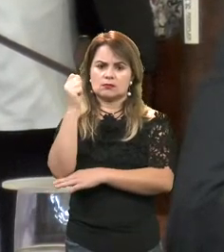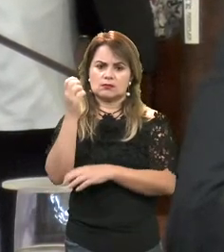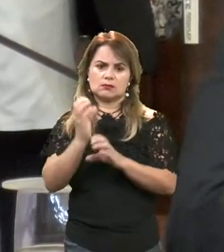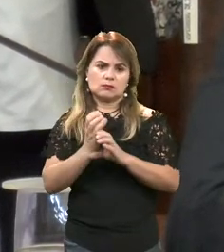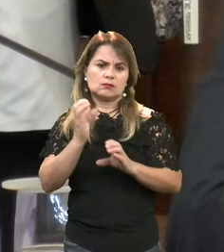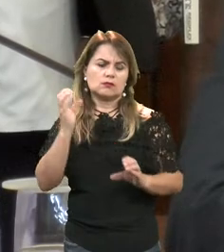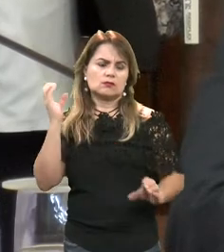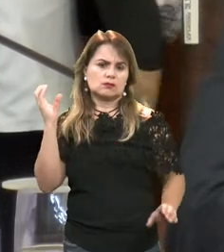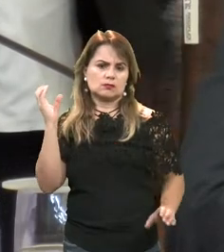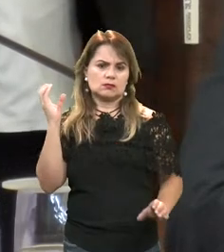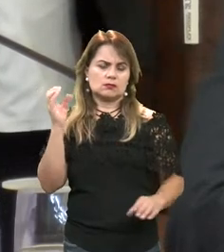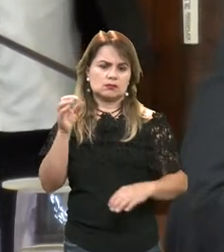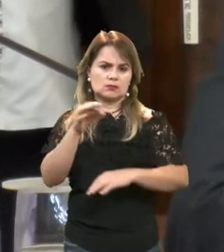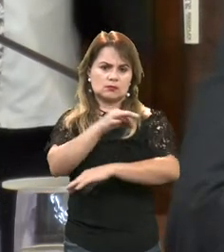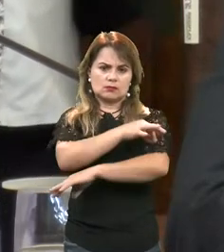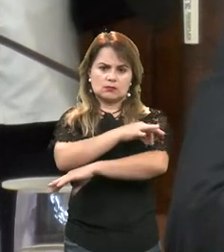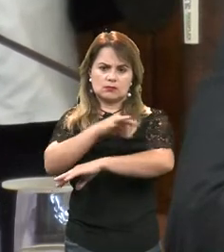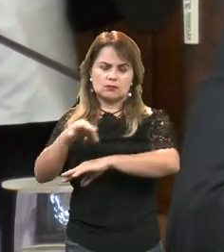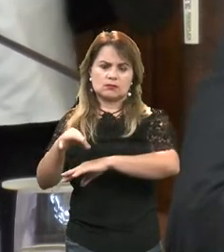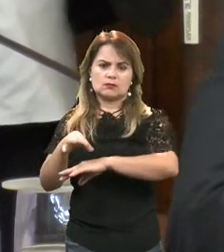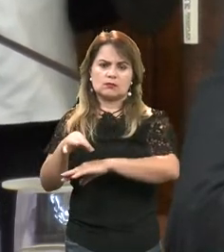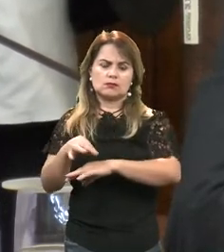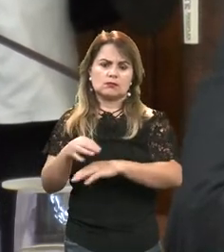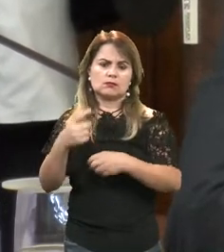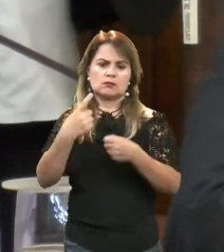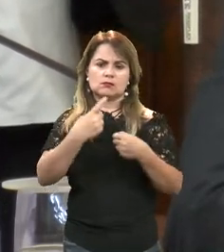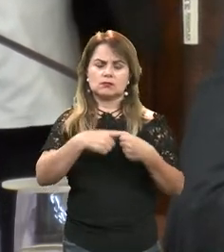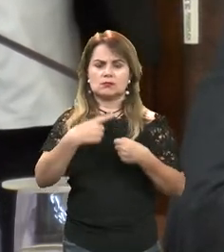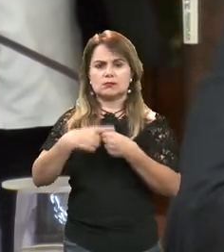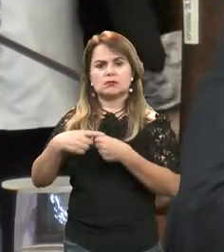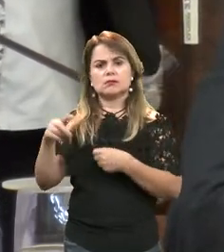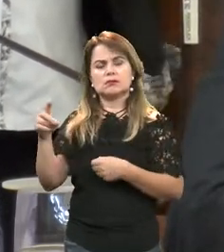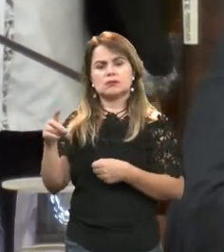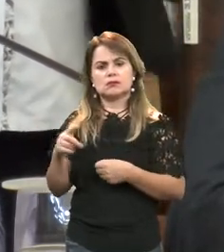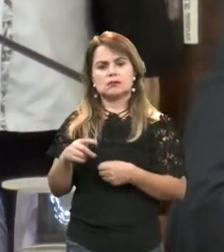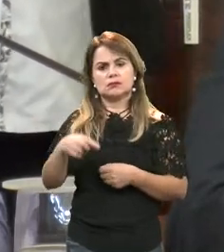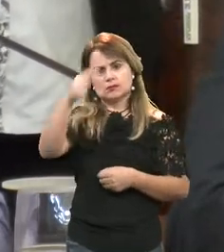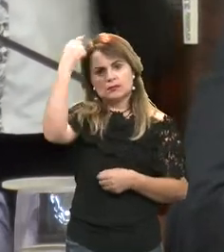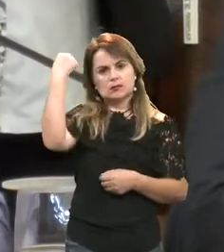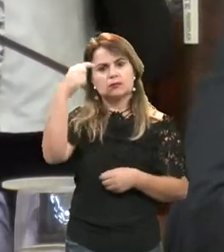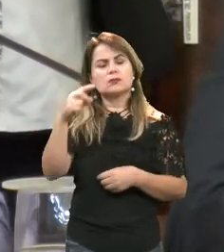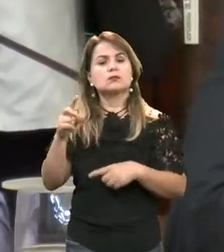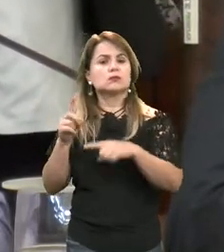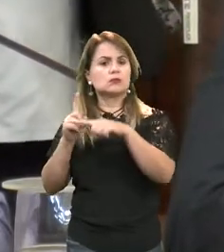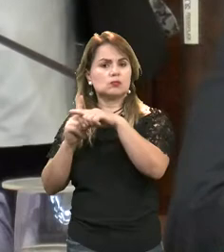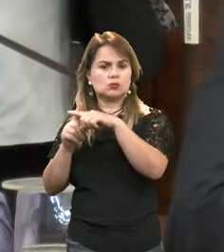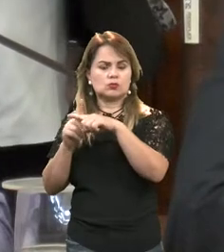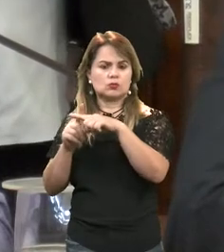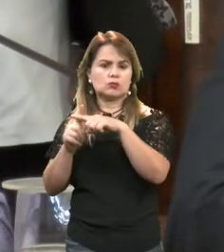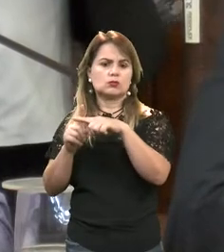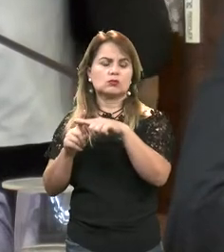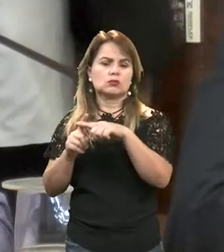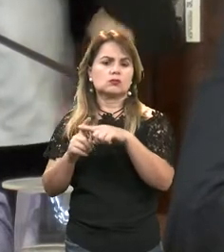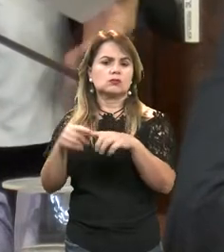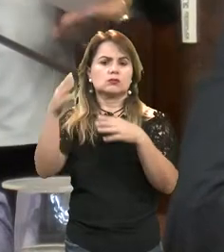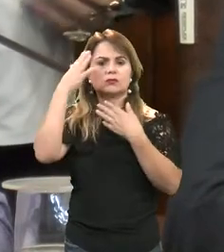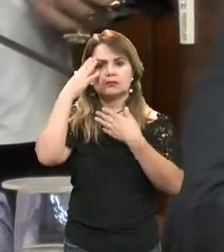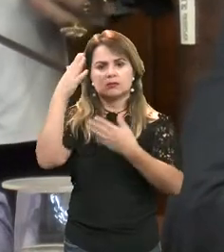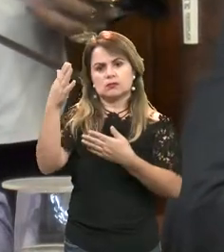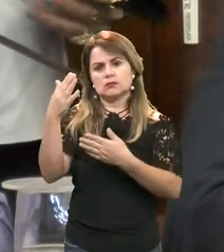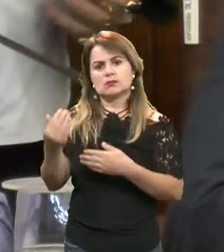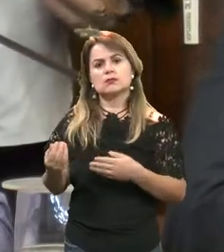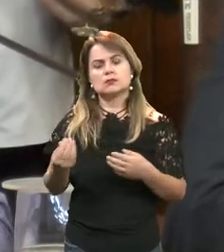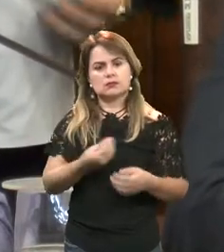Engenheiros Arquitetos e Agrônomos de Santa Cruz do Rio Pardo. Muito obrigado ao Edélcio, que veio lá de Santa Cruz do Rio